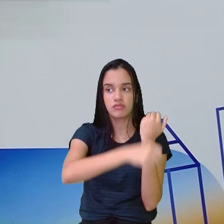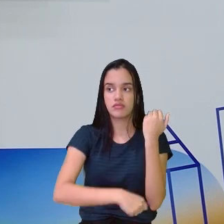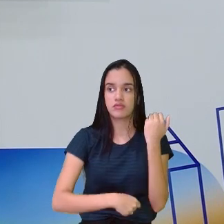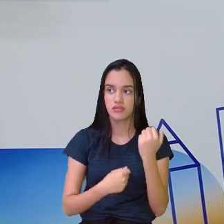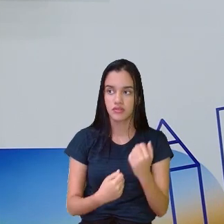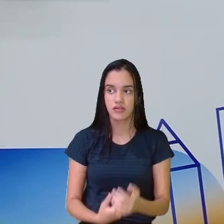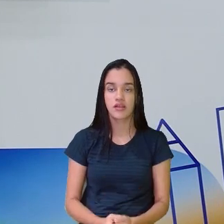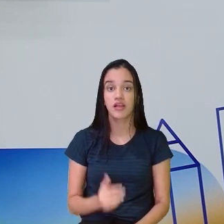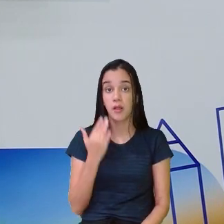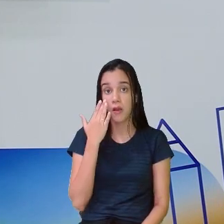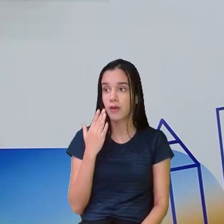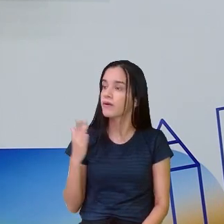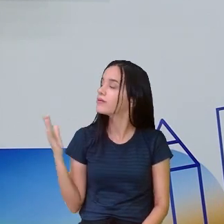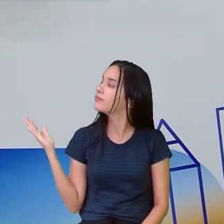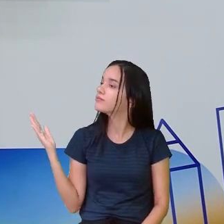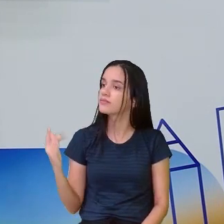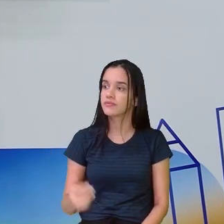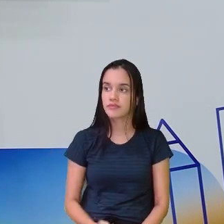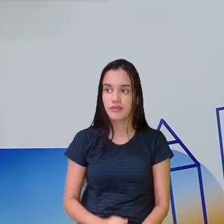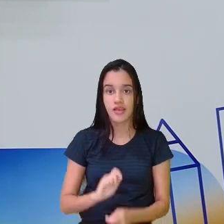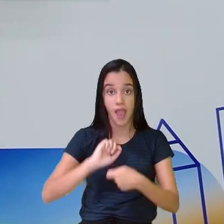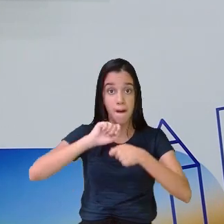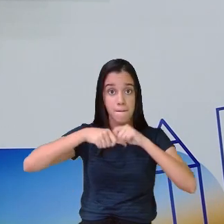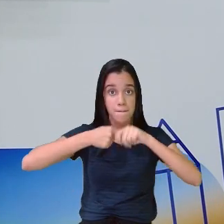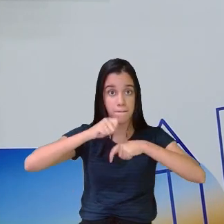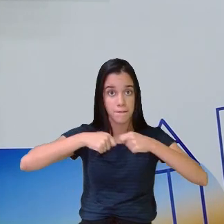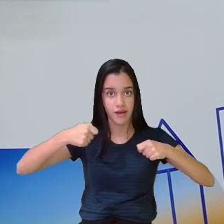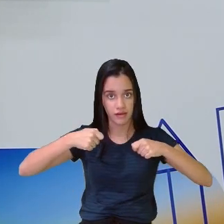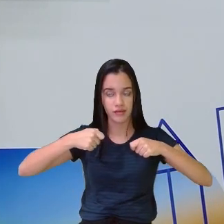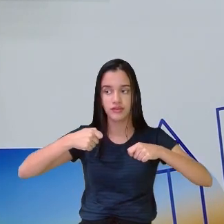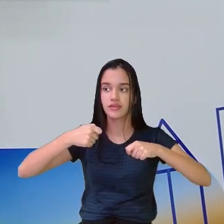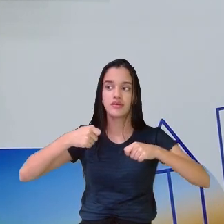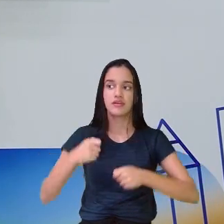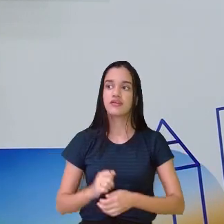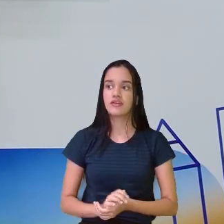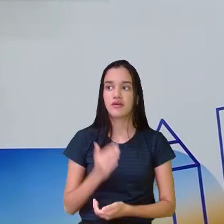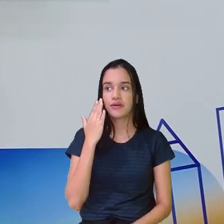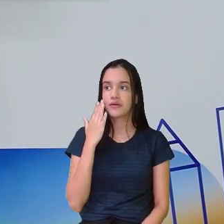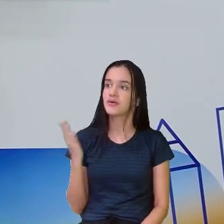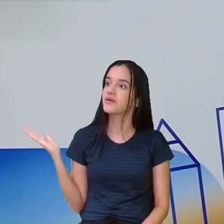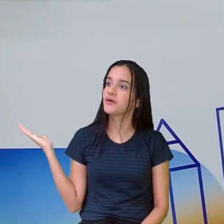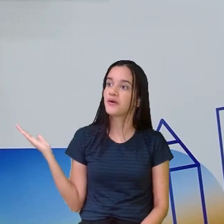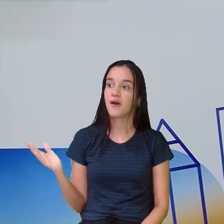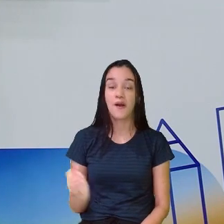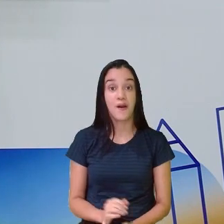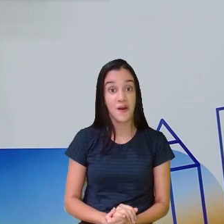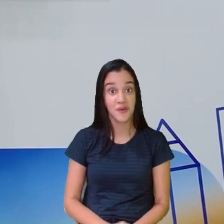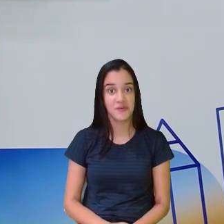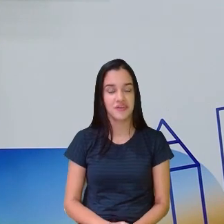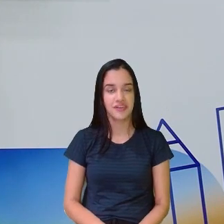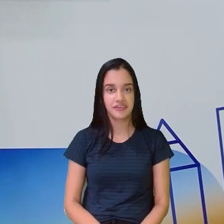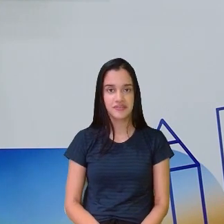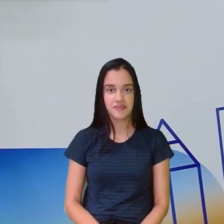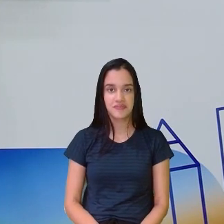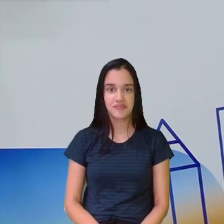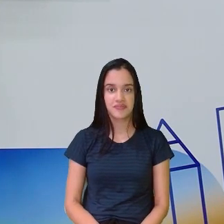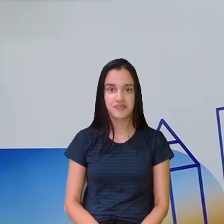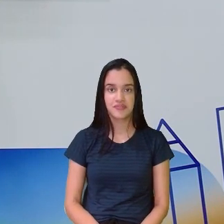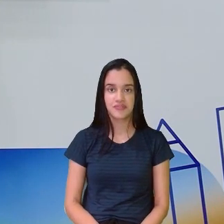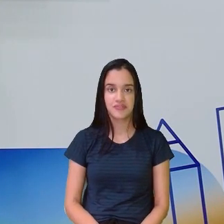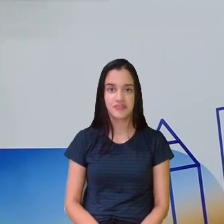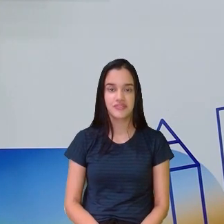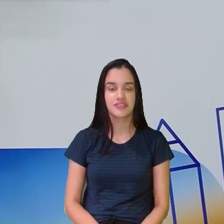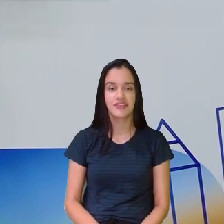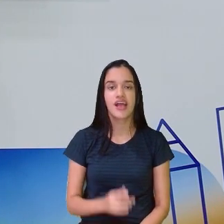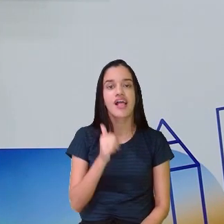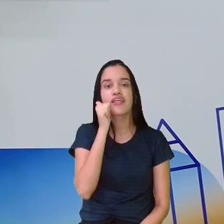aqui, então a gente faz isso. E amarra, tá? E foi isso que eu fiz. Olha quanto cabelo que eu fiz. Da